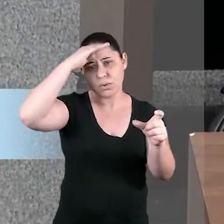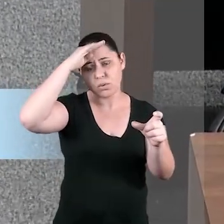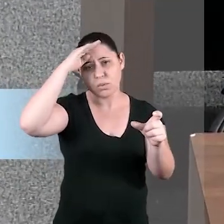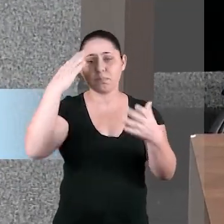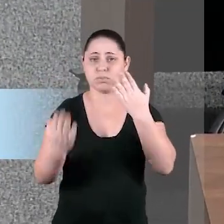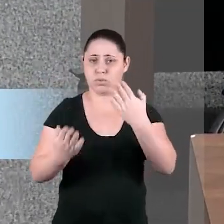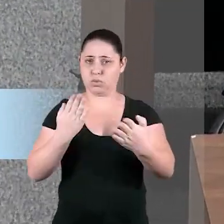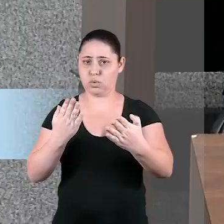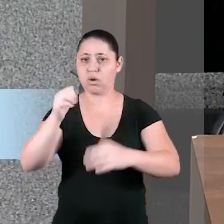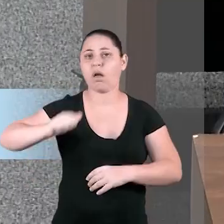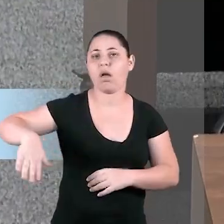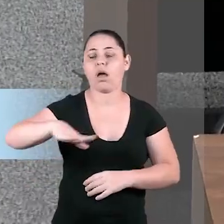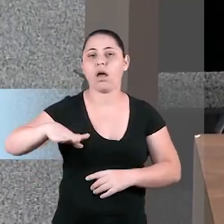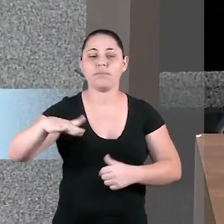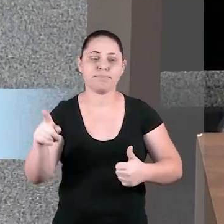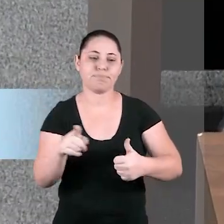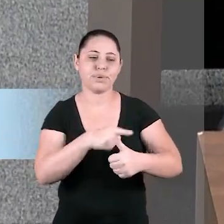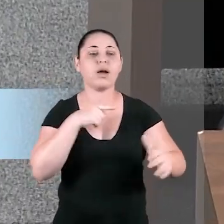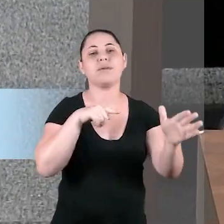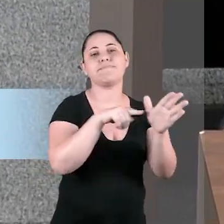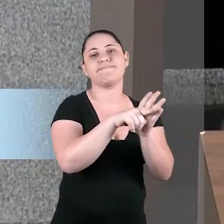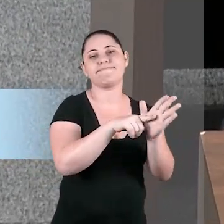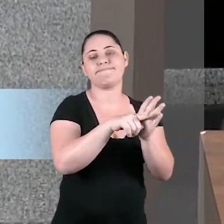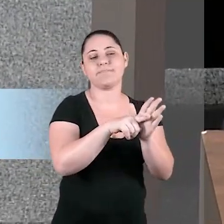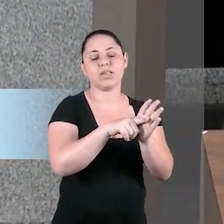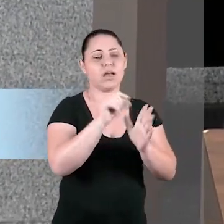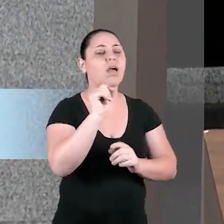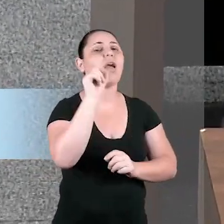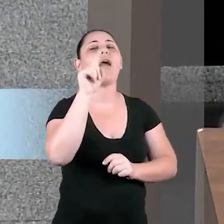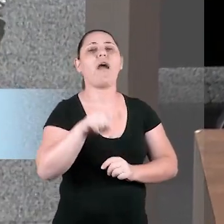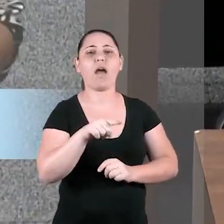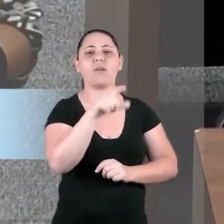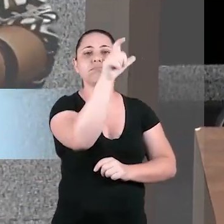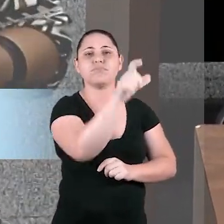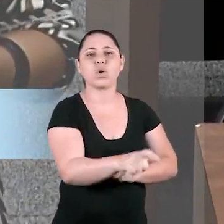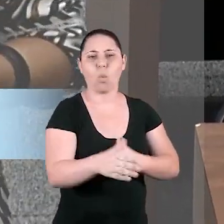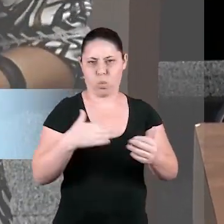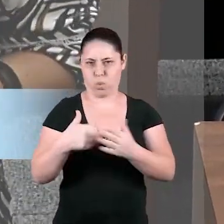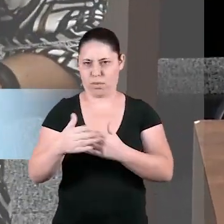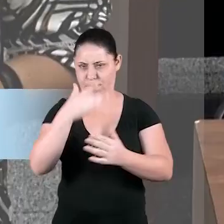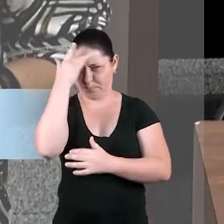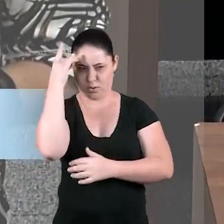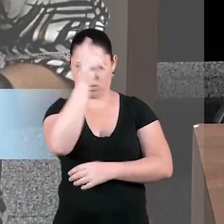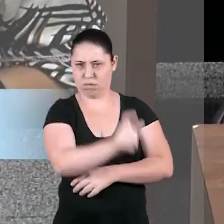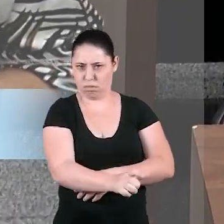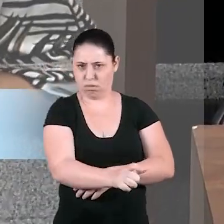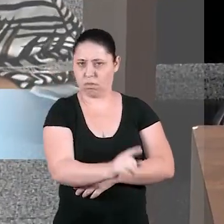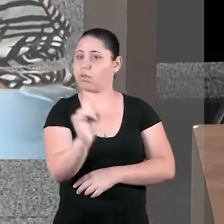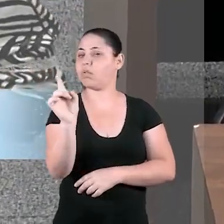um assistente social. Eles fazem a primeira avaliação. Que paciente é esse? Qualquer paciente?